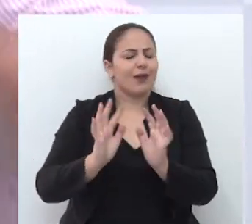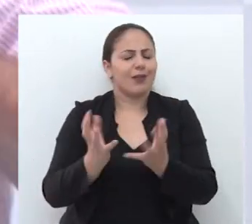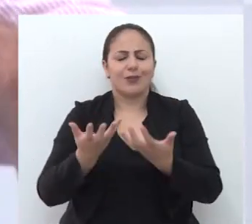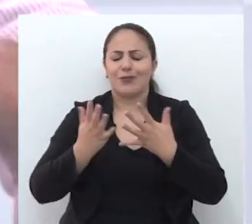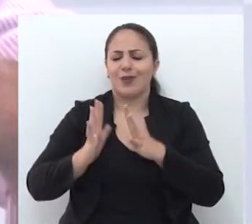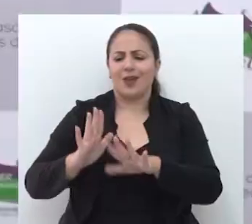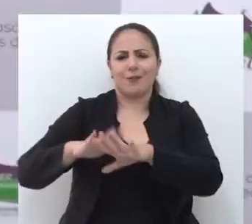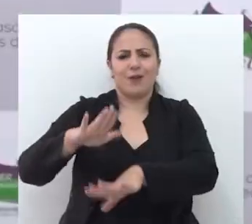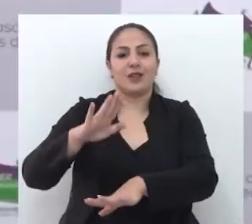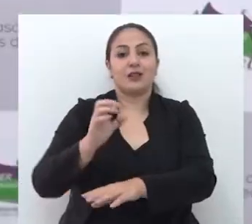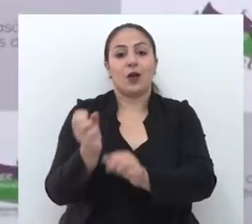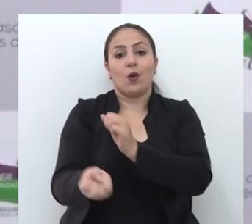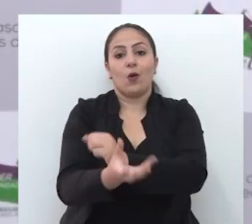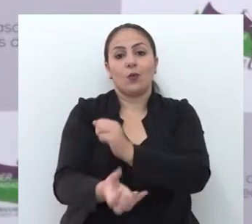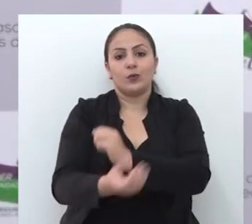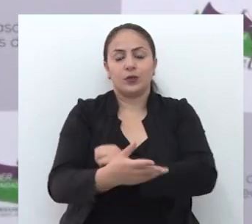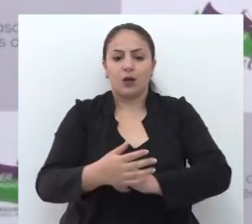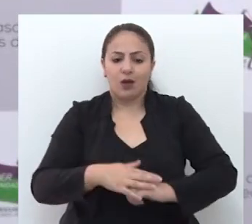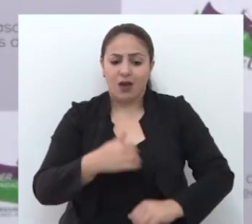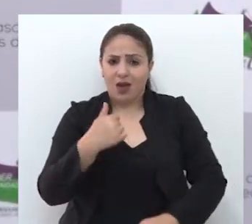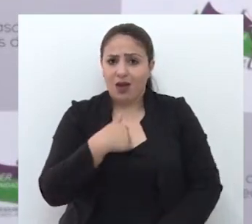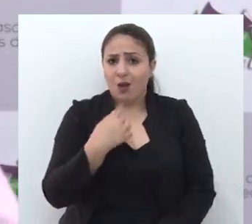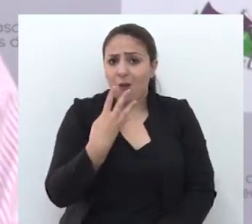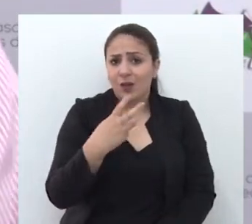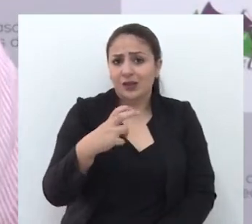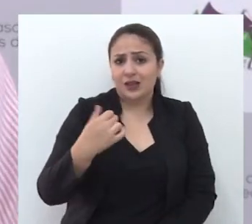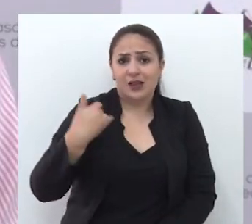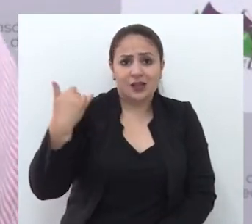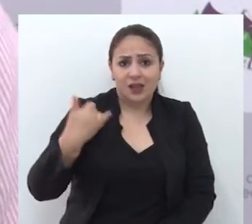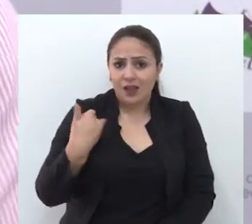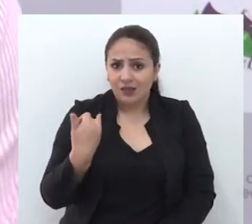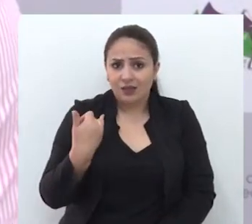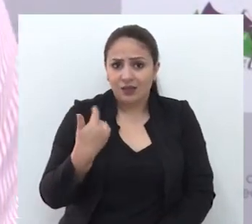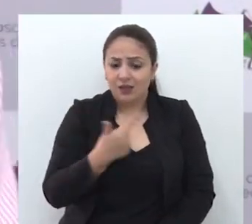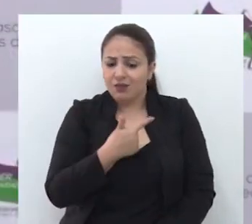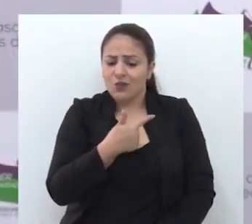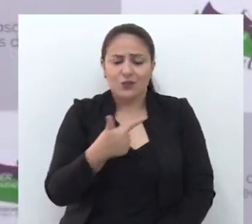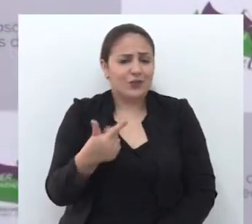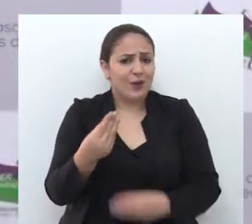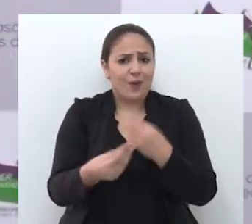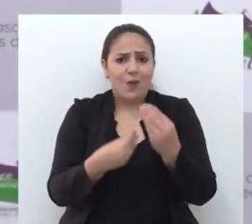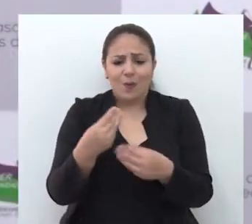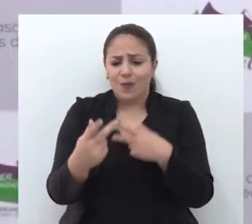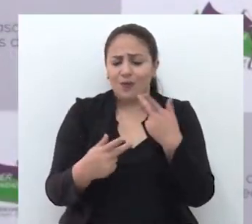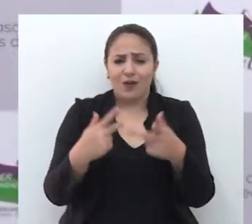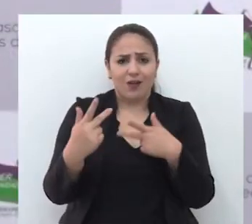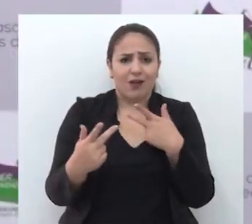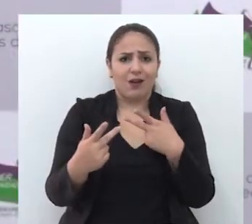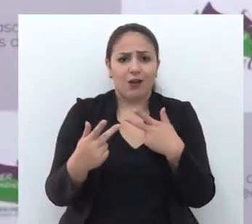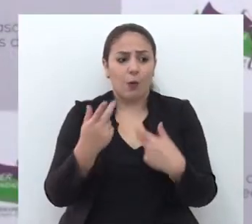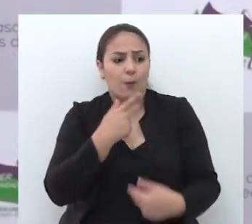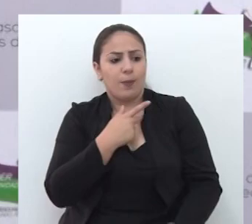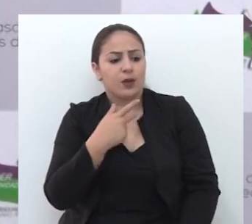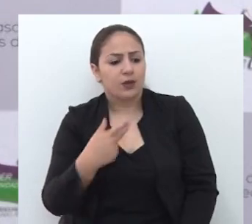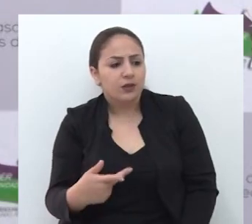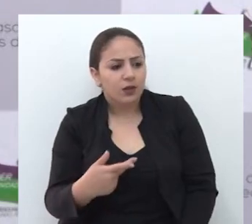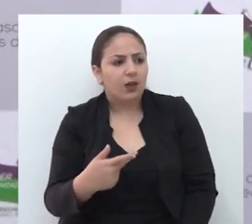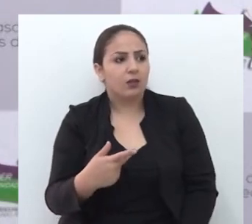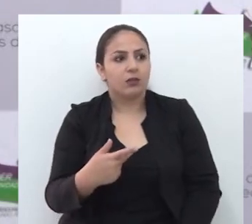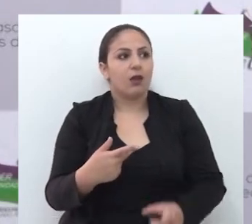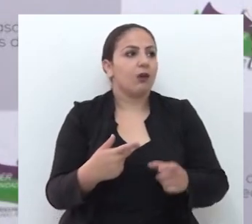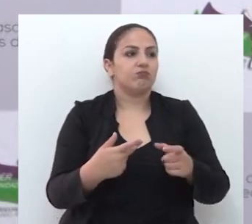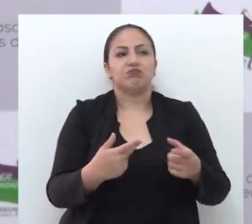a corrupção. Eu estou com 45 anos de idade e eu não tenho como dizer que o presidente tal foi um